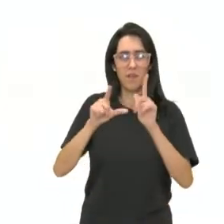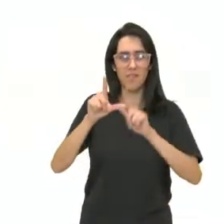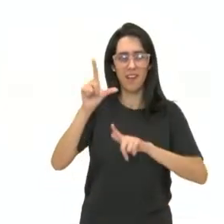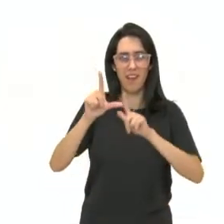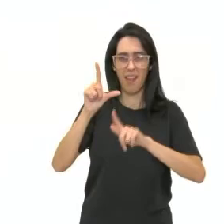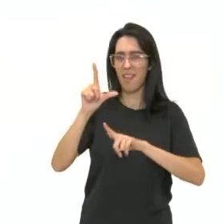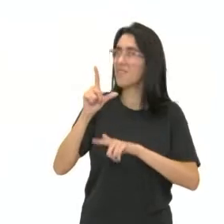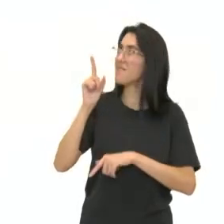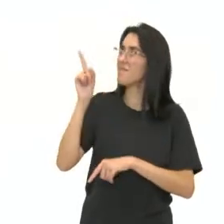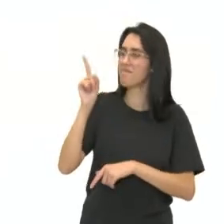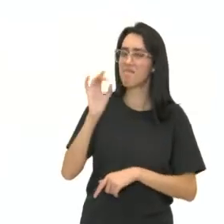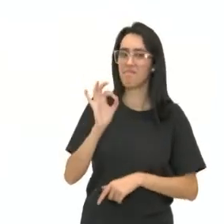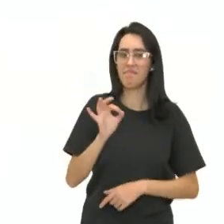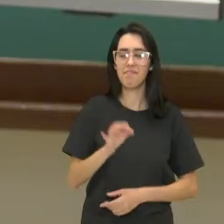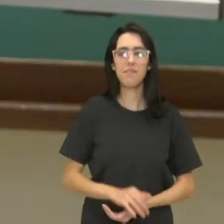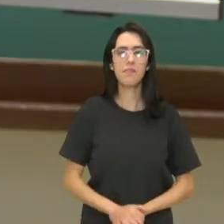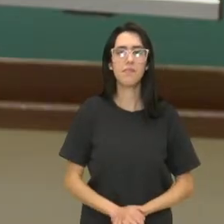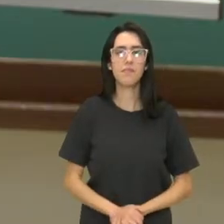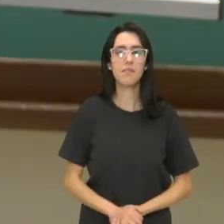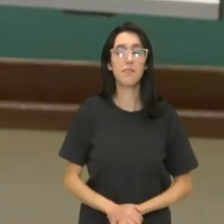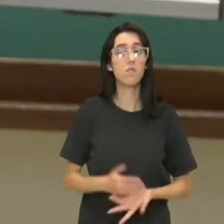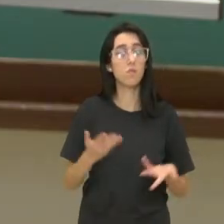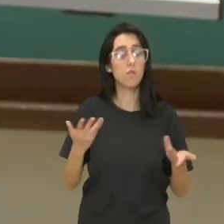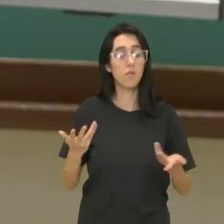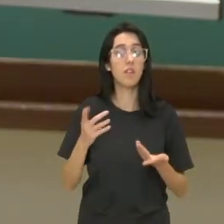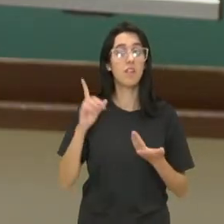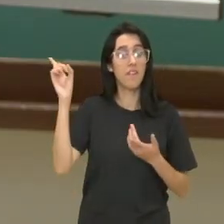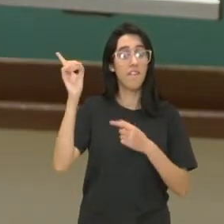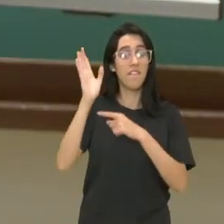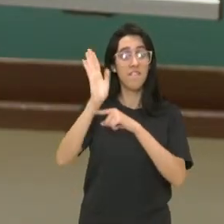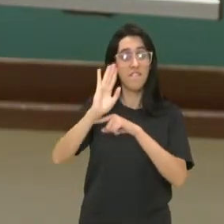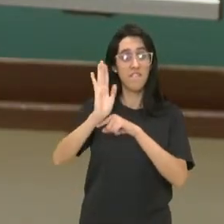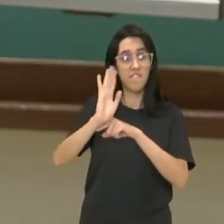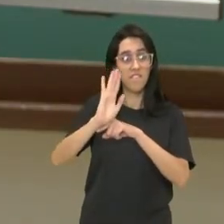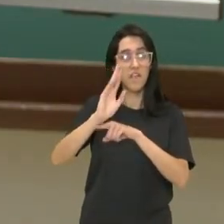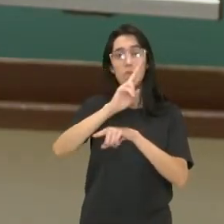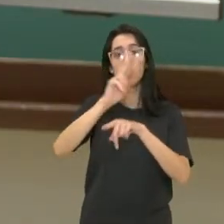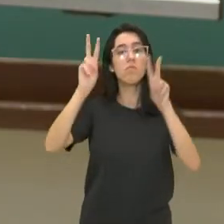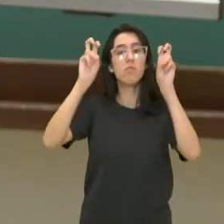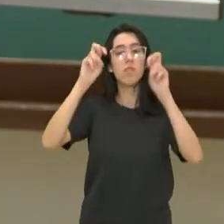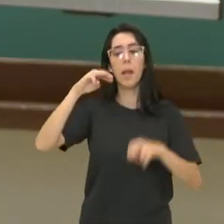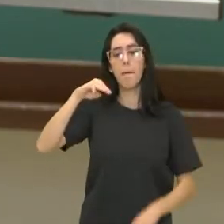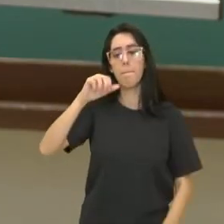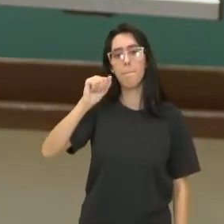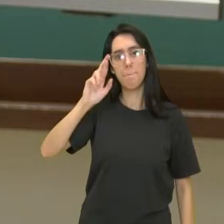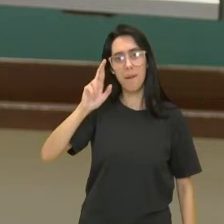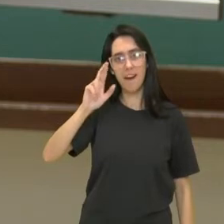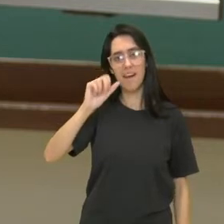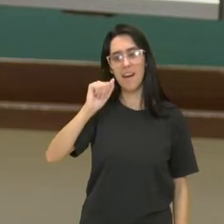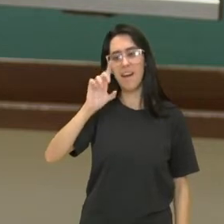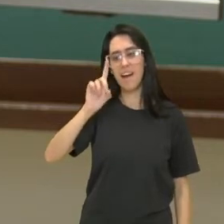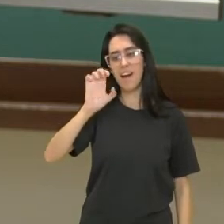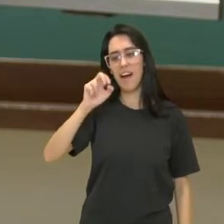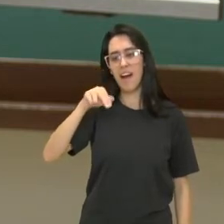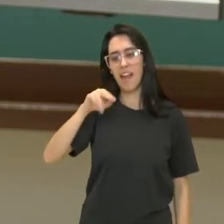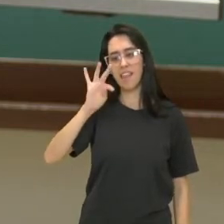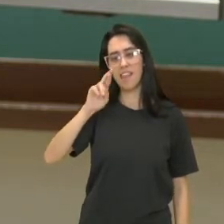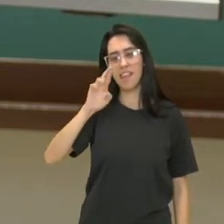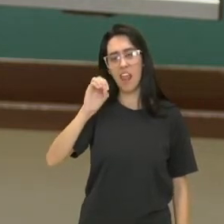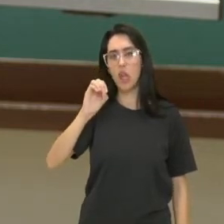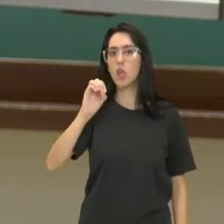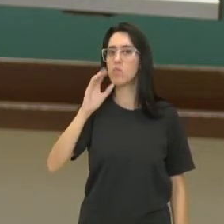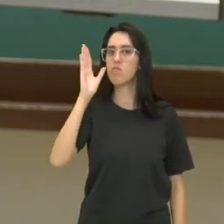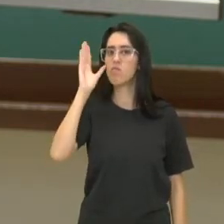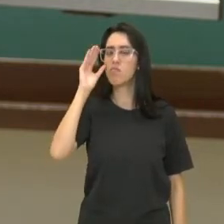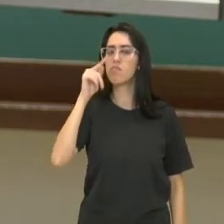ser empático, tá? Então, esse filme, gente, Mar Adentro, convido vocês para assistirem, o Javier Bardem,